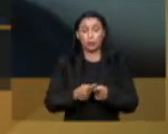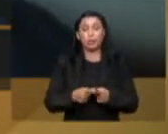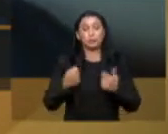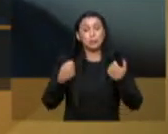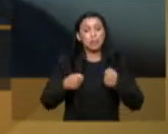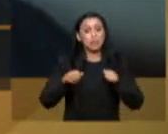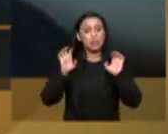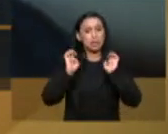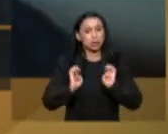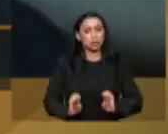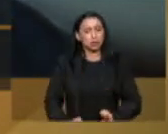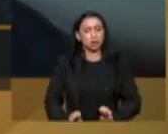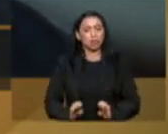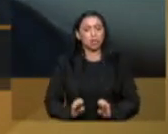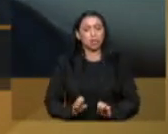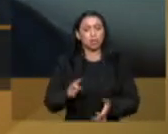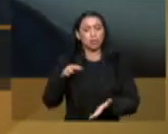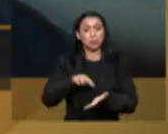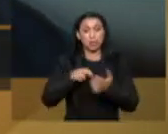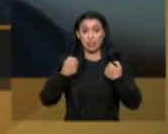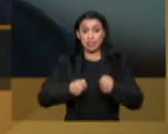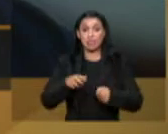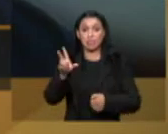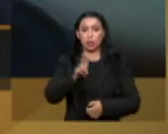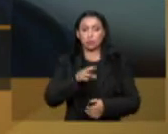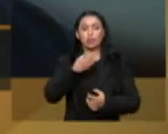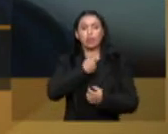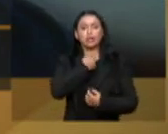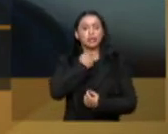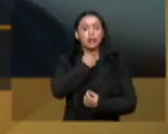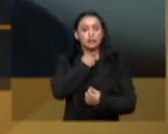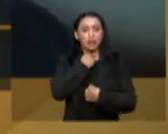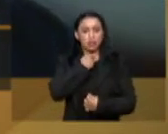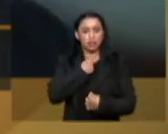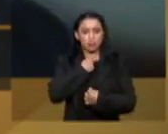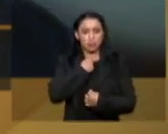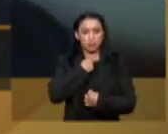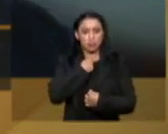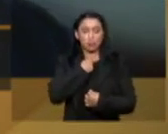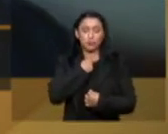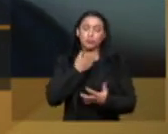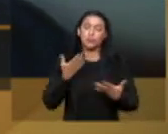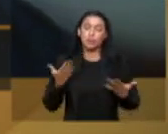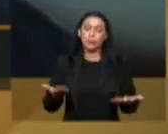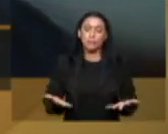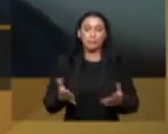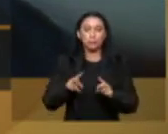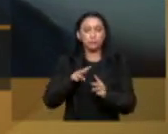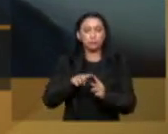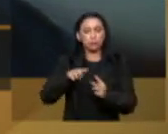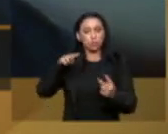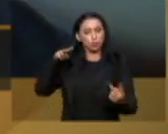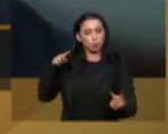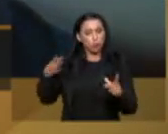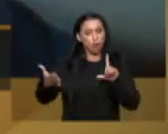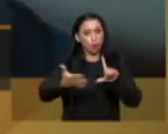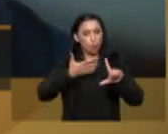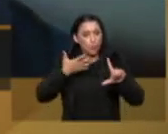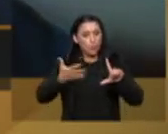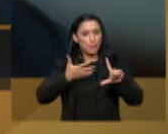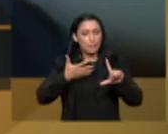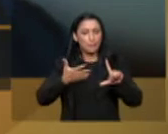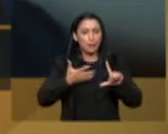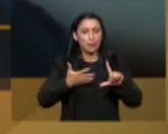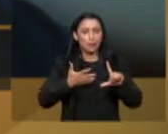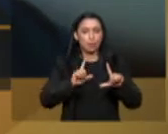cargo necessita a gravata. É evidente que, estando em uma tribuna virtual, não estamos